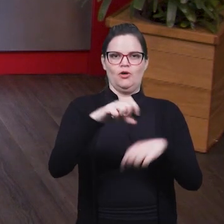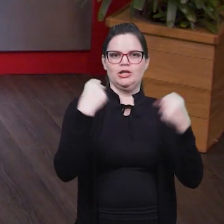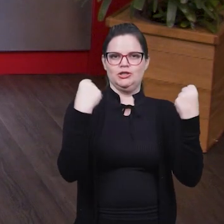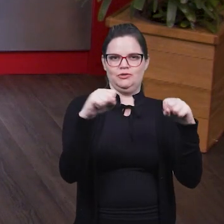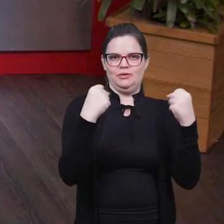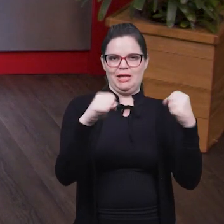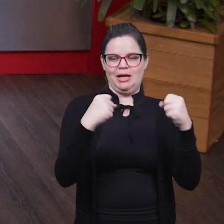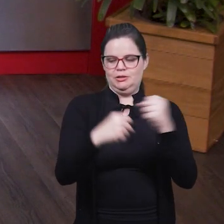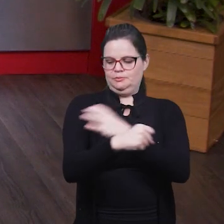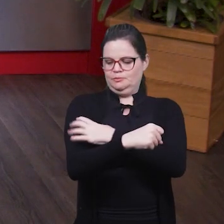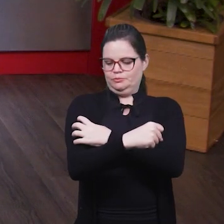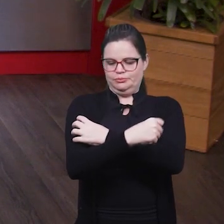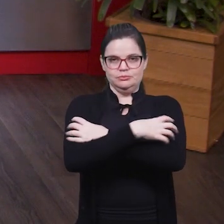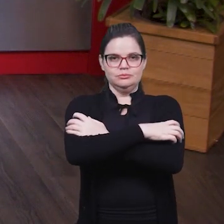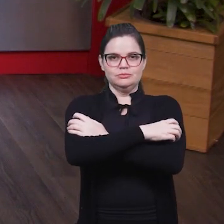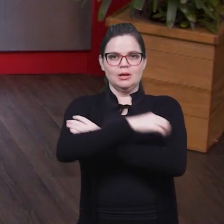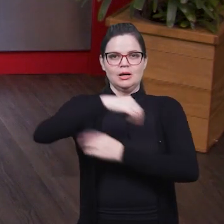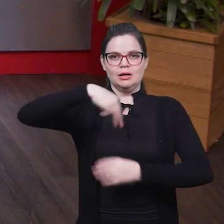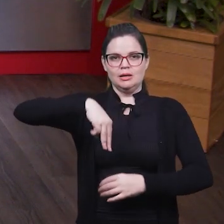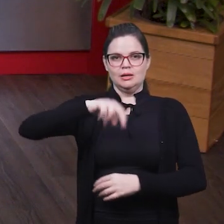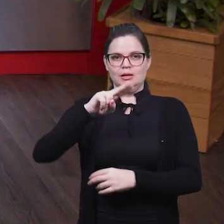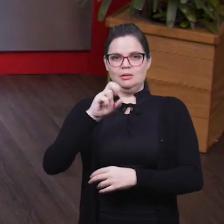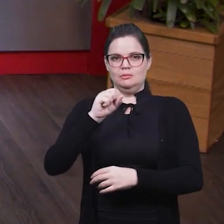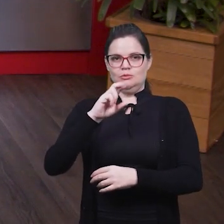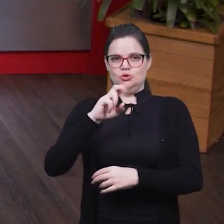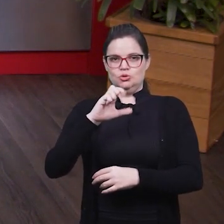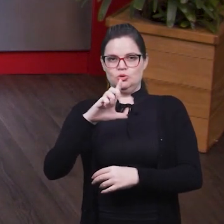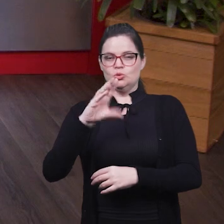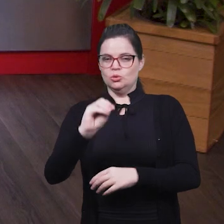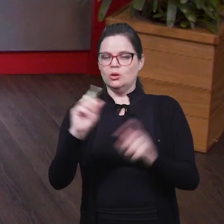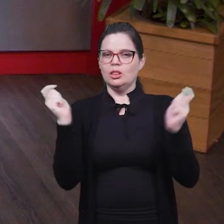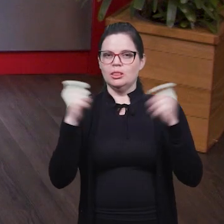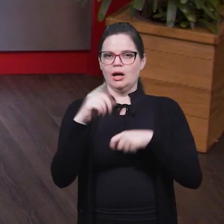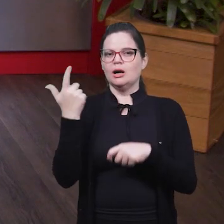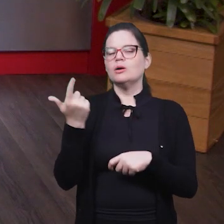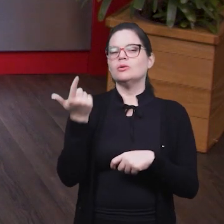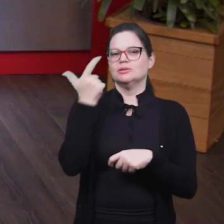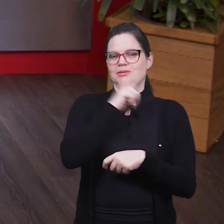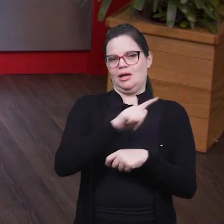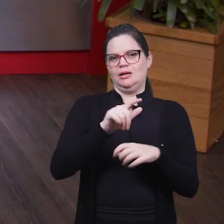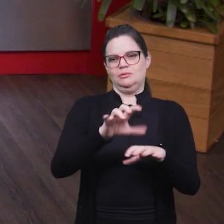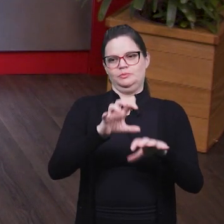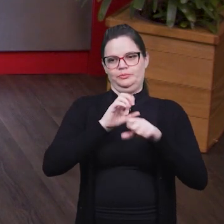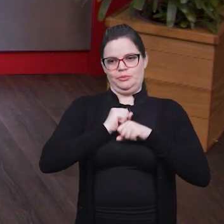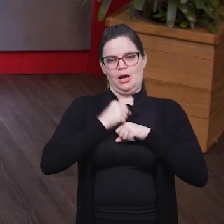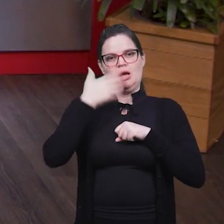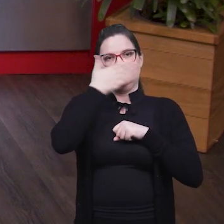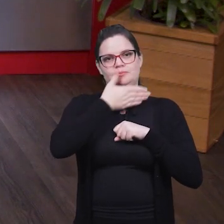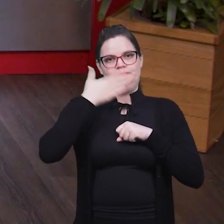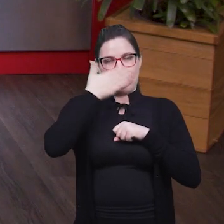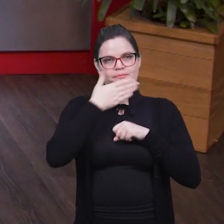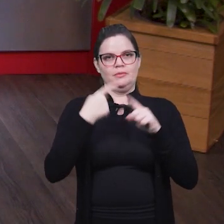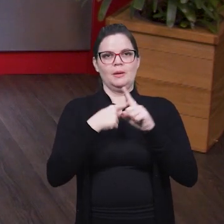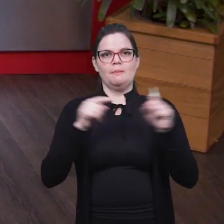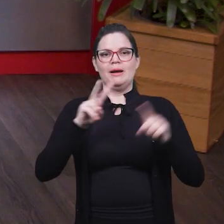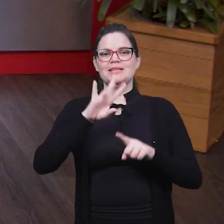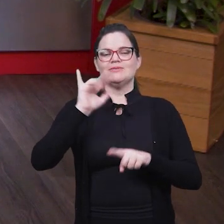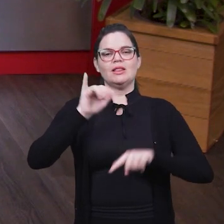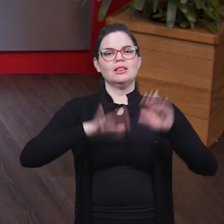alta quantidade de glicose, mesmo com a presença de pouca insulina. Mas isso tudo vai depender